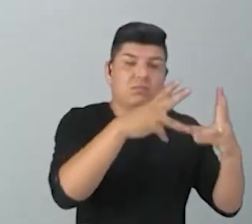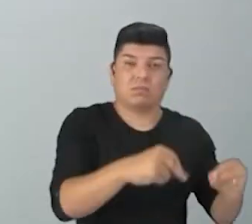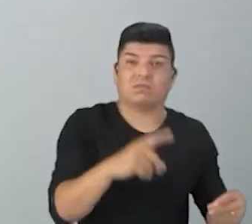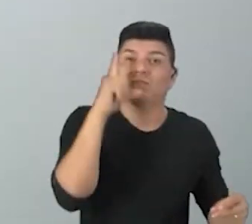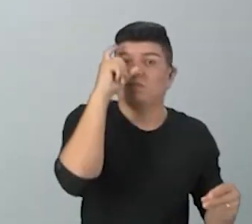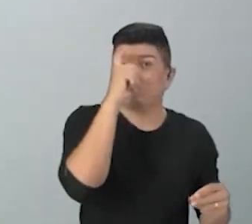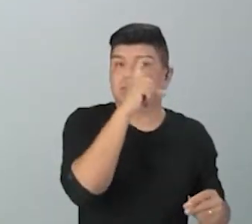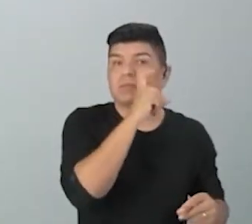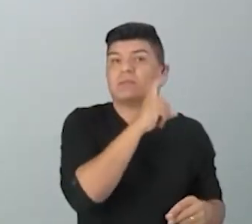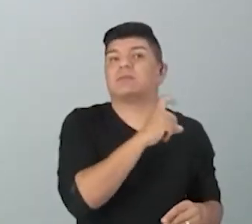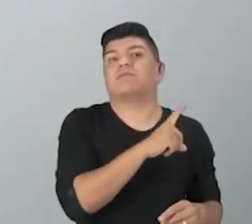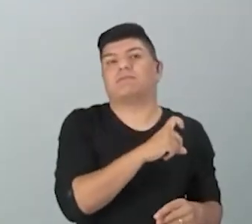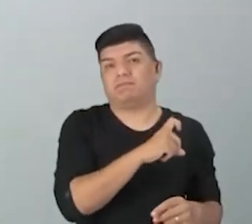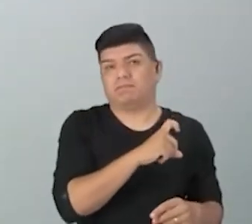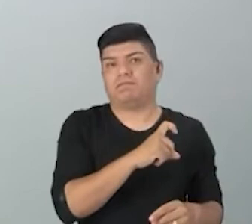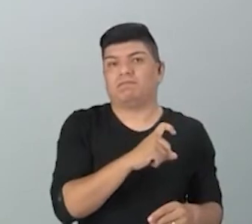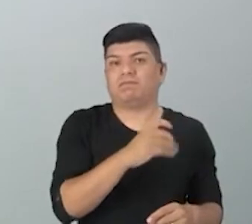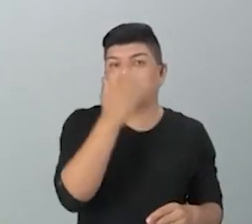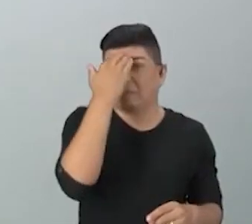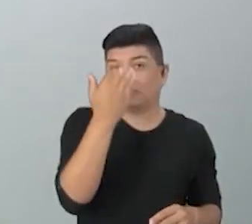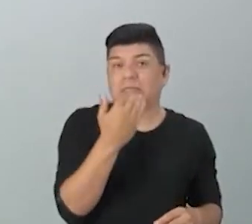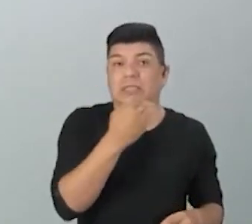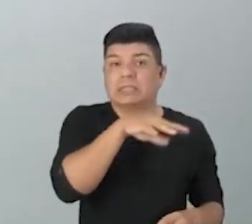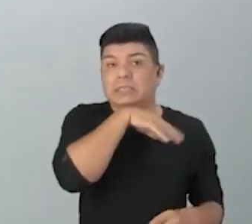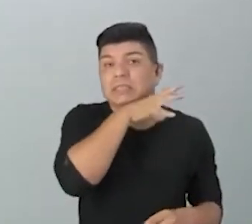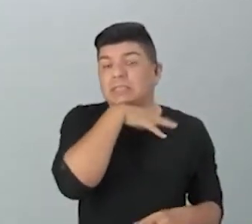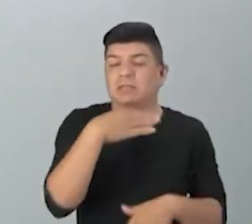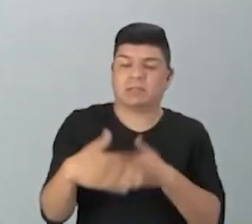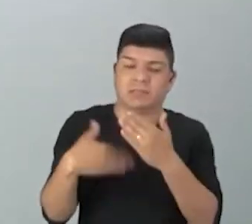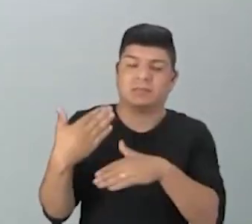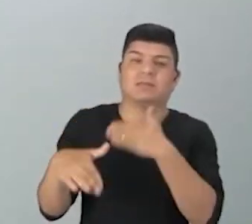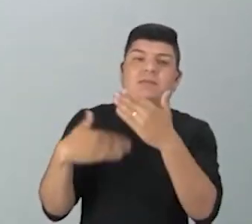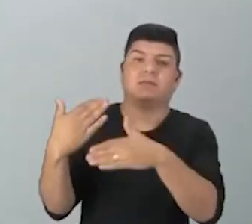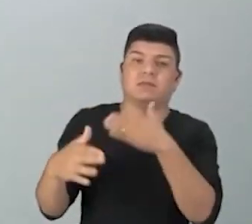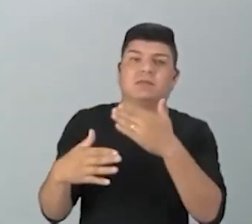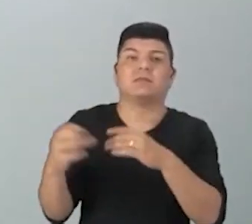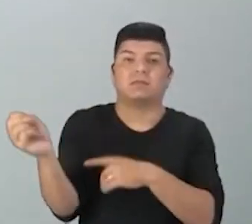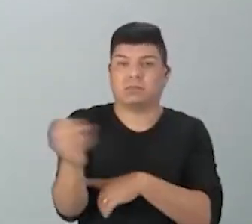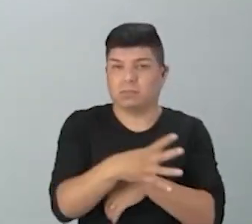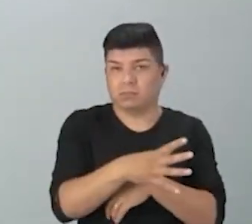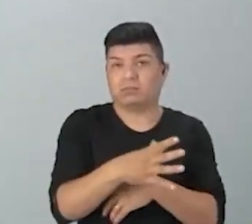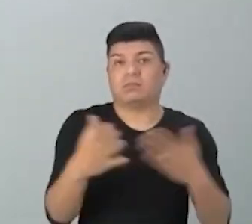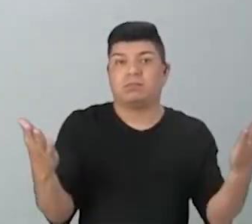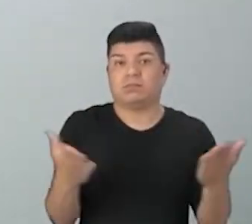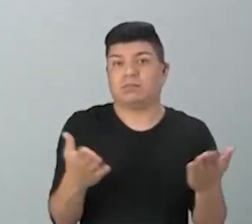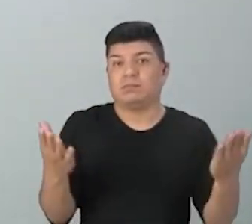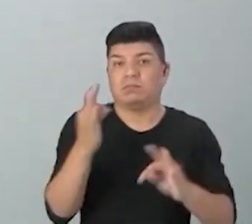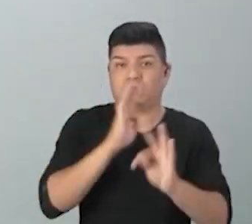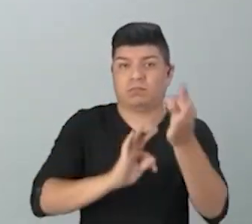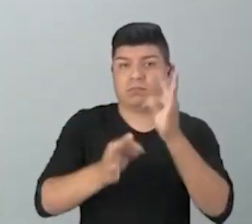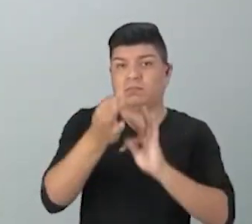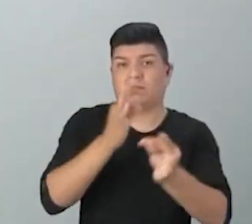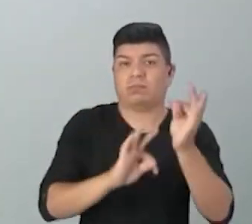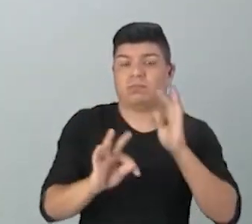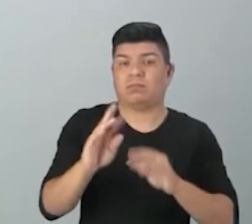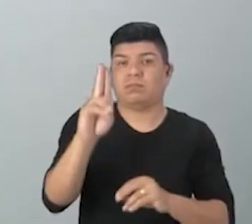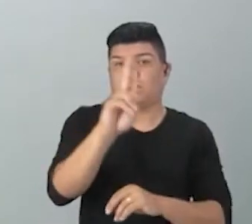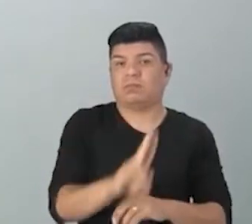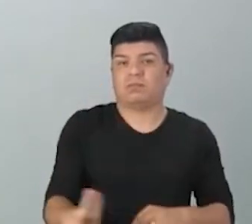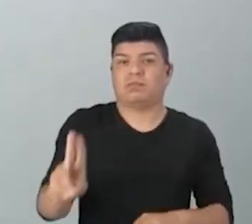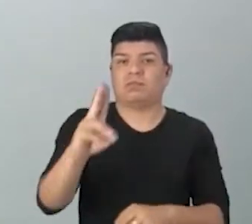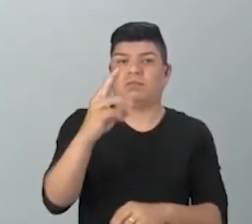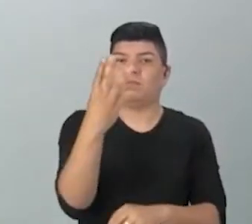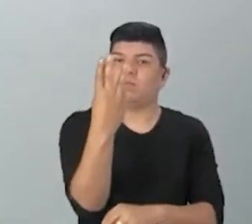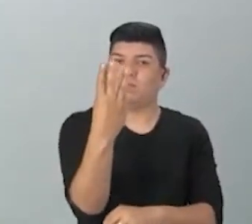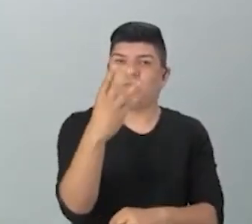trabalho aqui às vezes até estresse o animal e isso é evolução dos Tempos Modernos então tecnologia que usa 3D